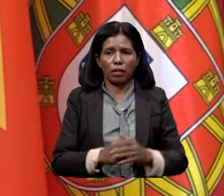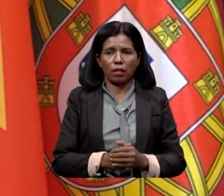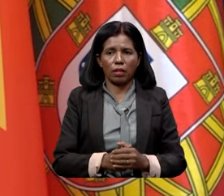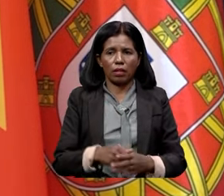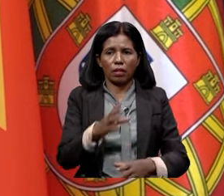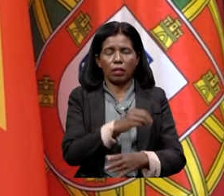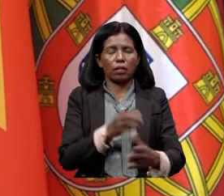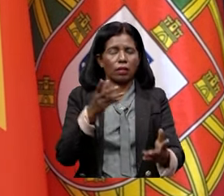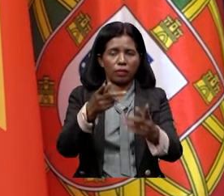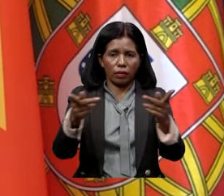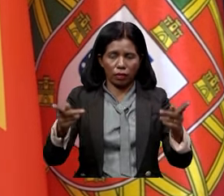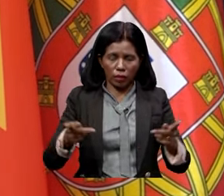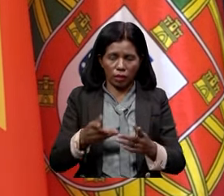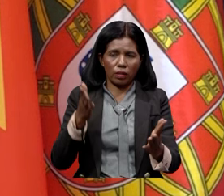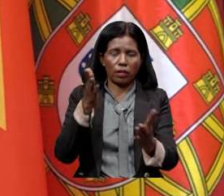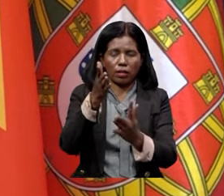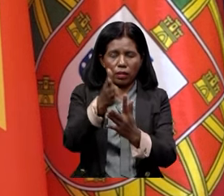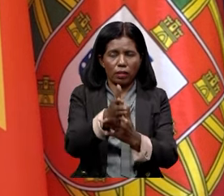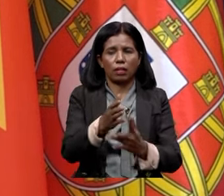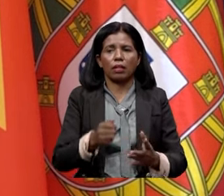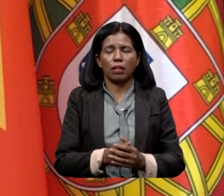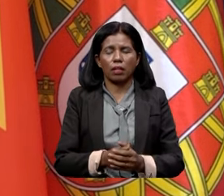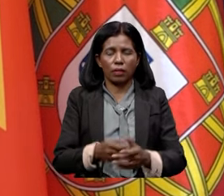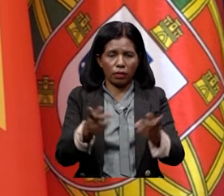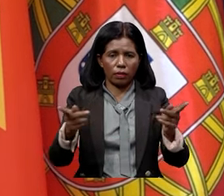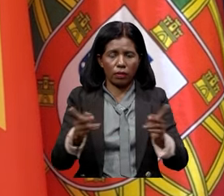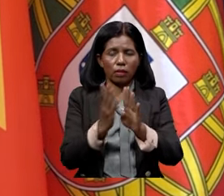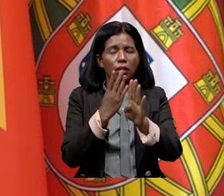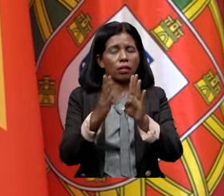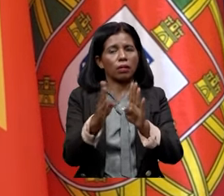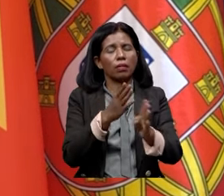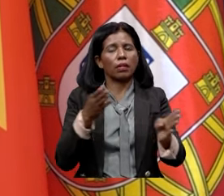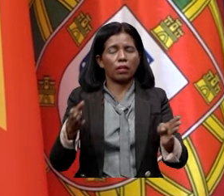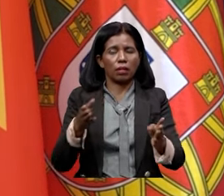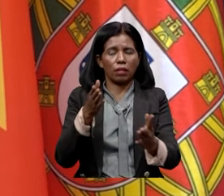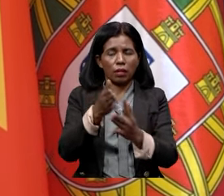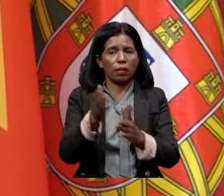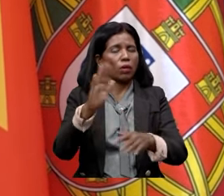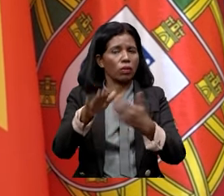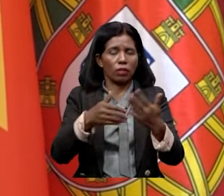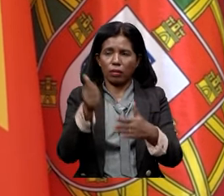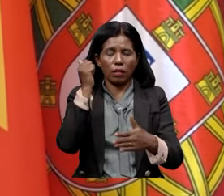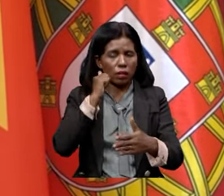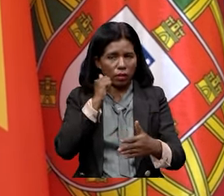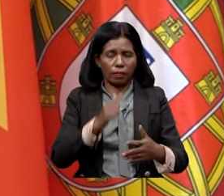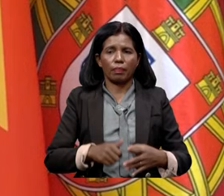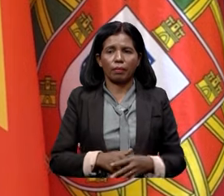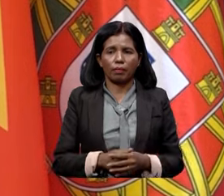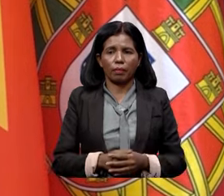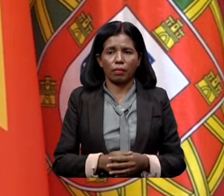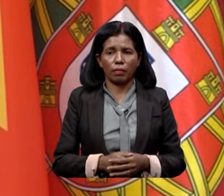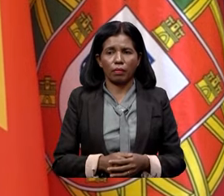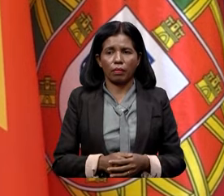de entrada, para além das relações bilaterais, uma porta de entrada em toda a região asiática.